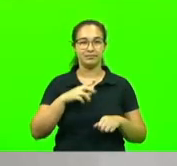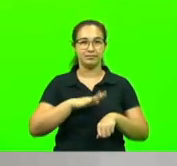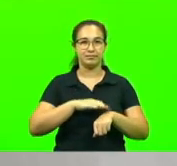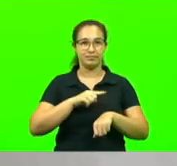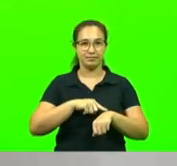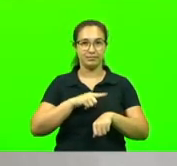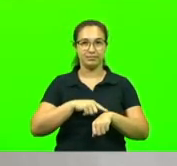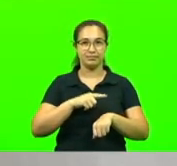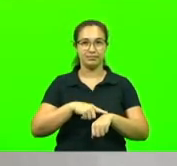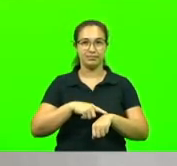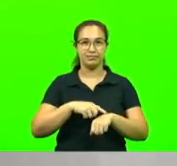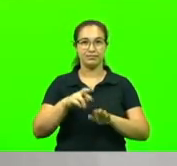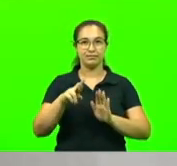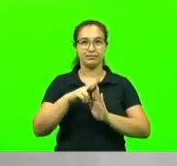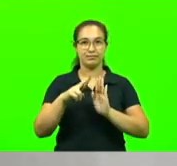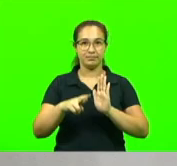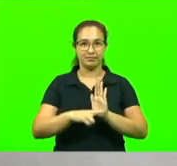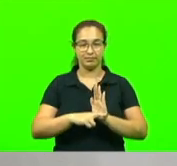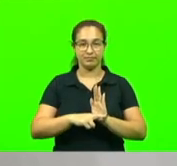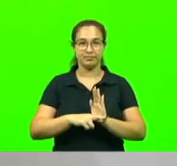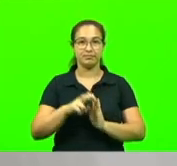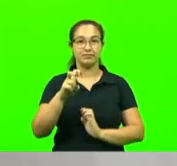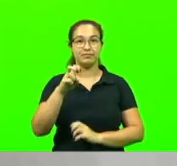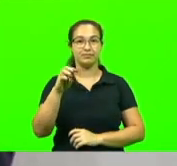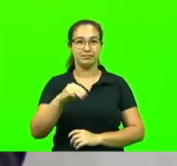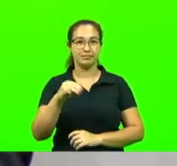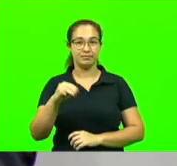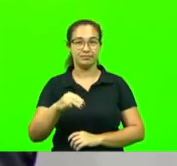5+5, presidente, por favor.